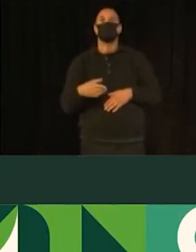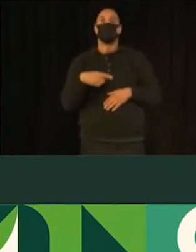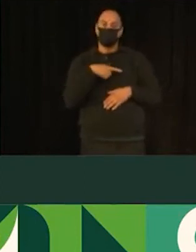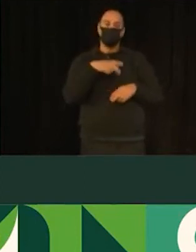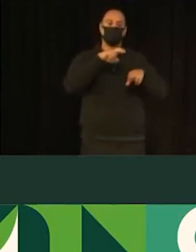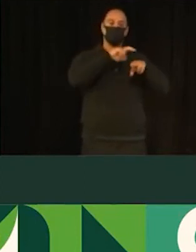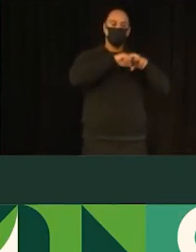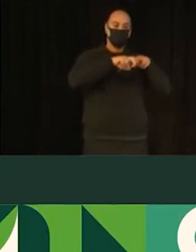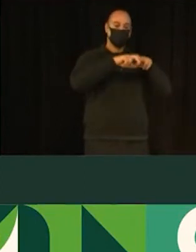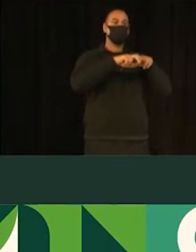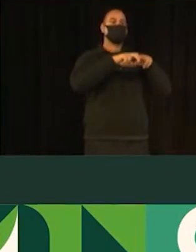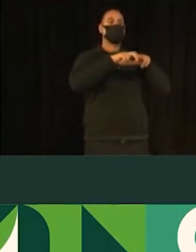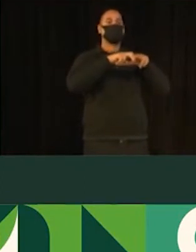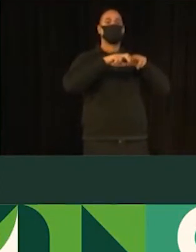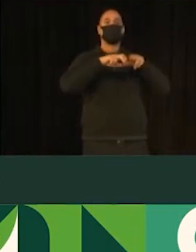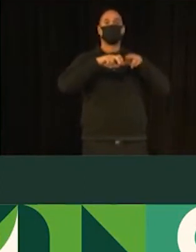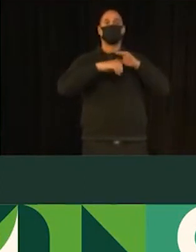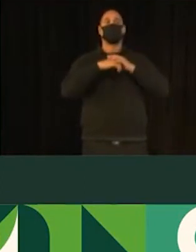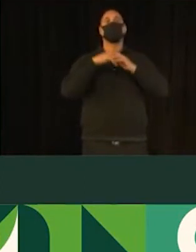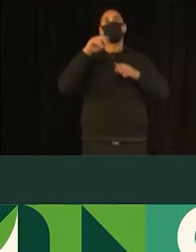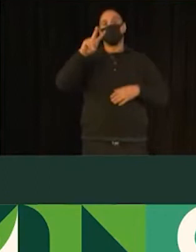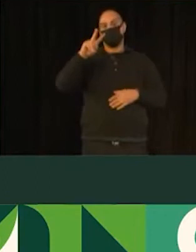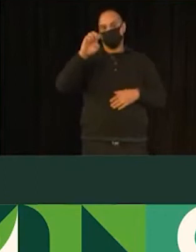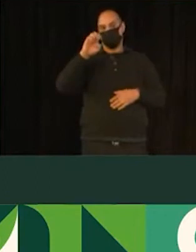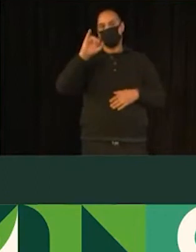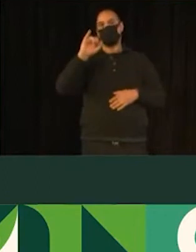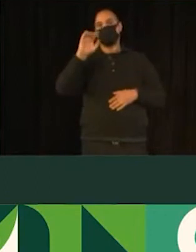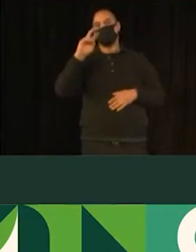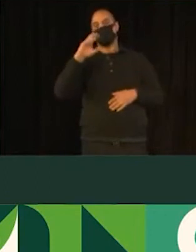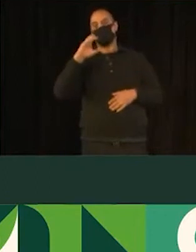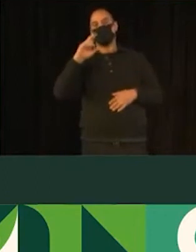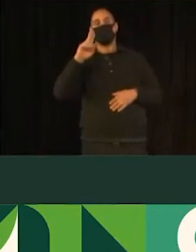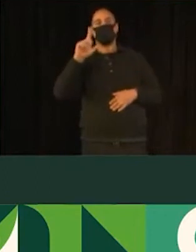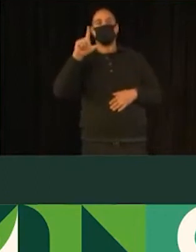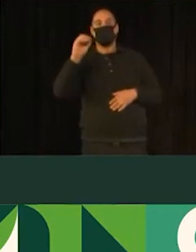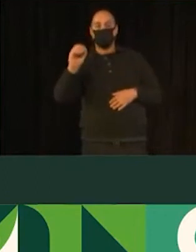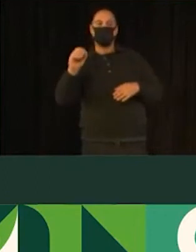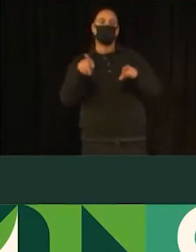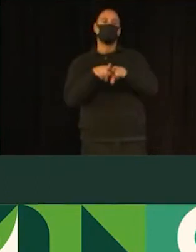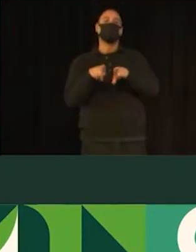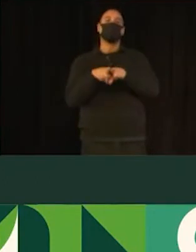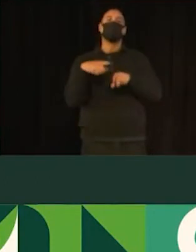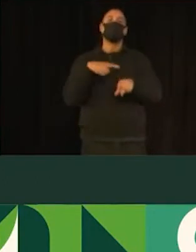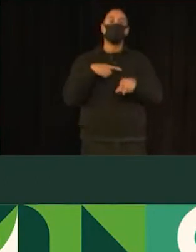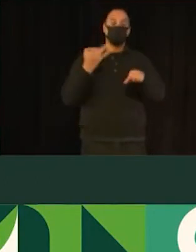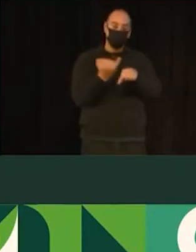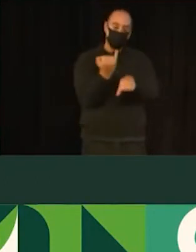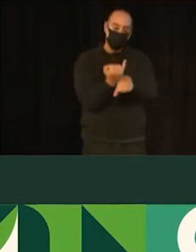Polo, o veículo exposto. Trilhos, fixações para os trilhos,